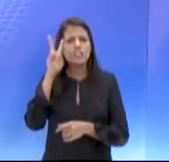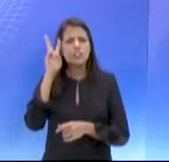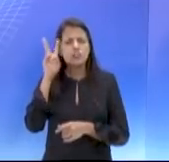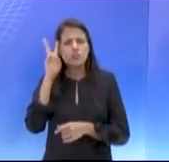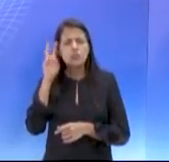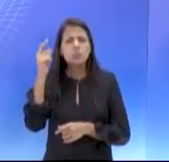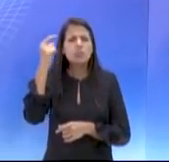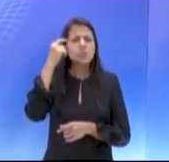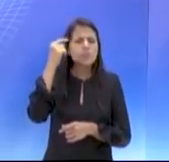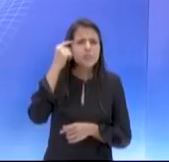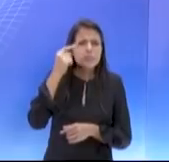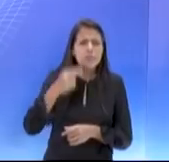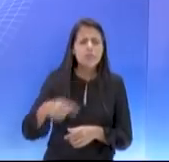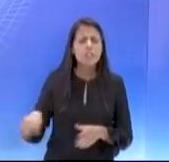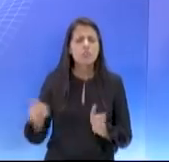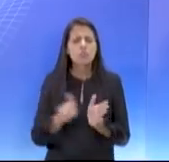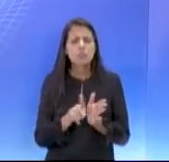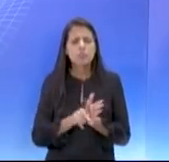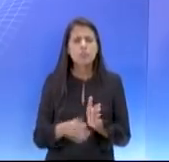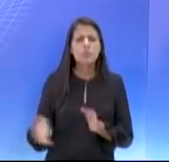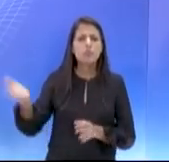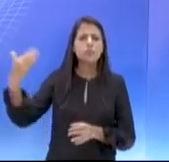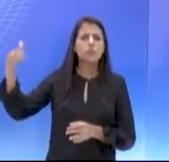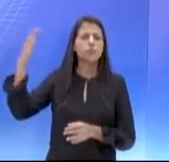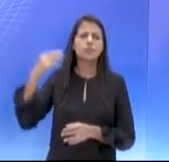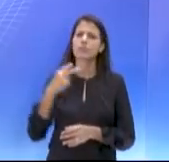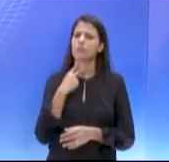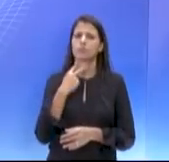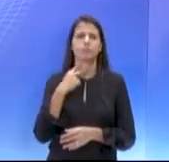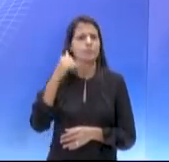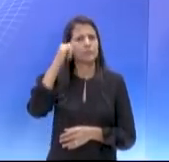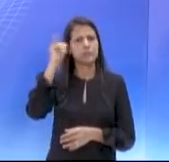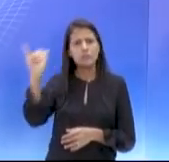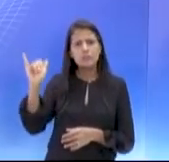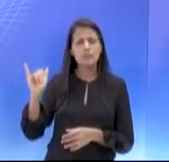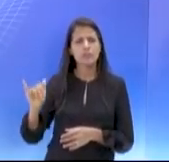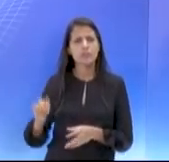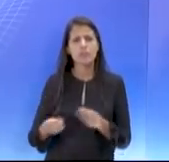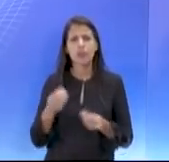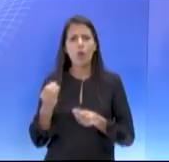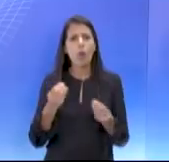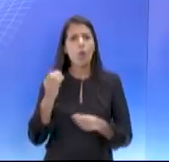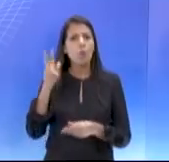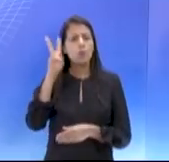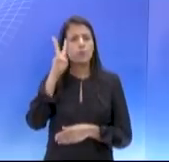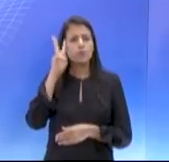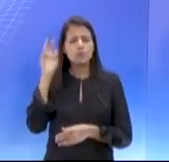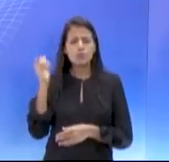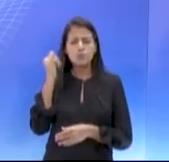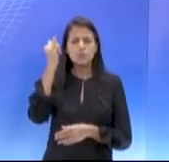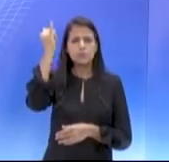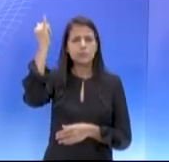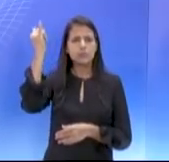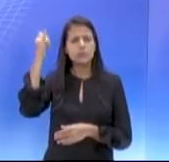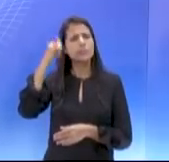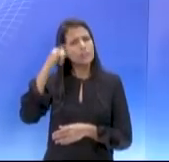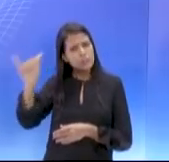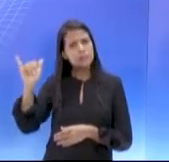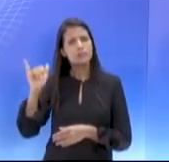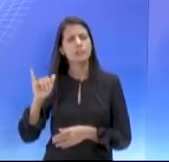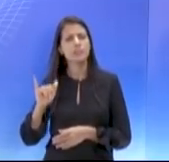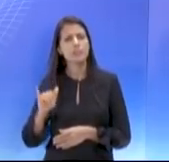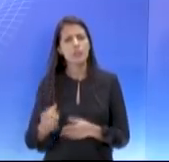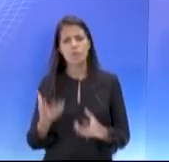memória, e não é isso que a gente deve preservar para que calamidades, né, genocídios aconteçam novamente, não é